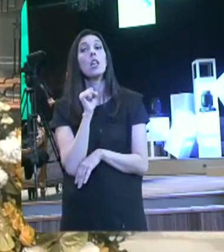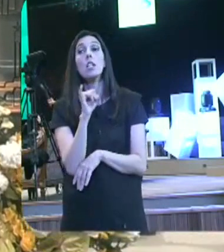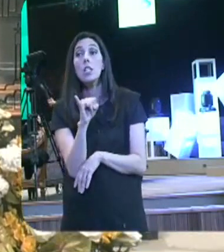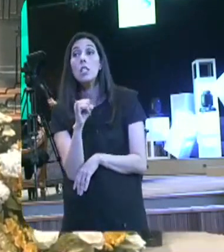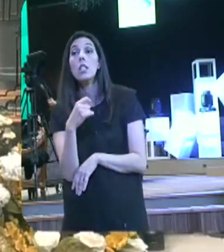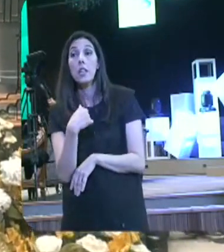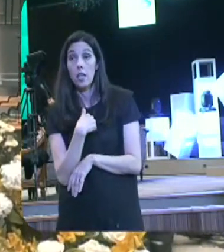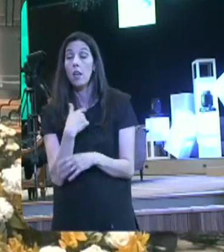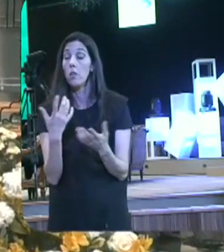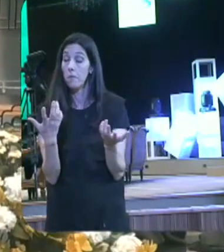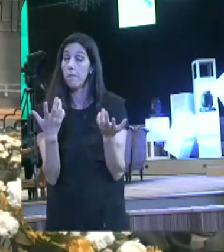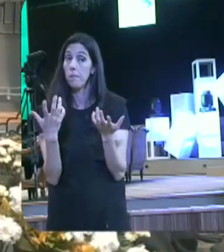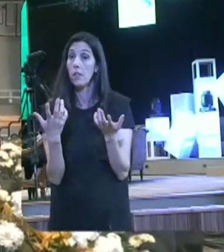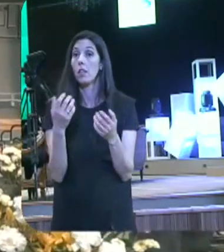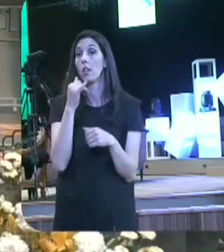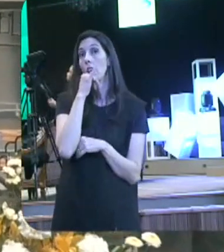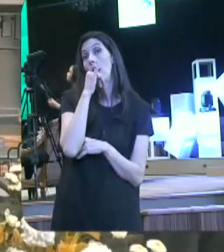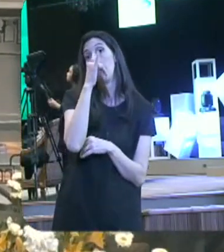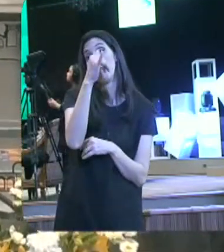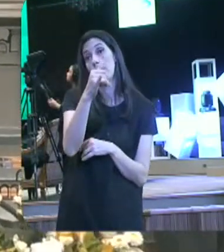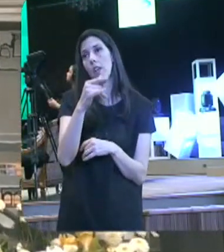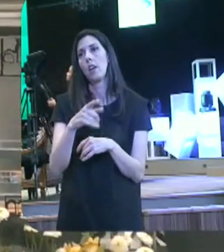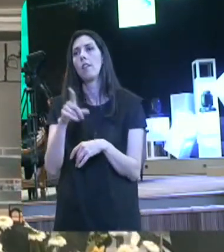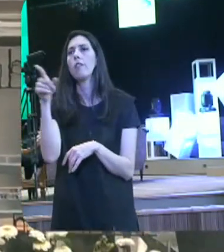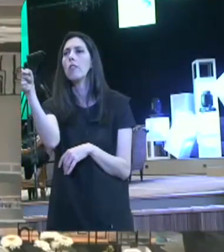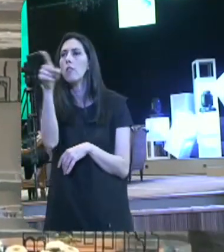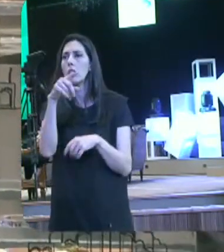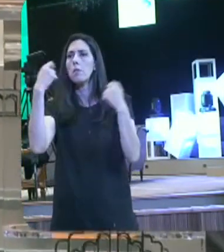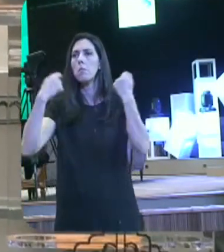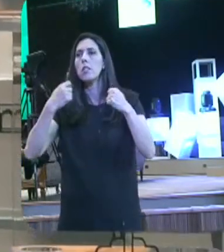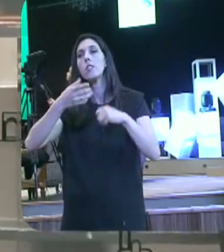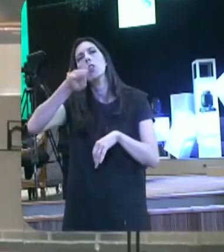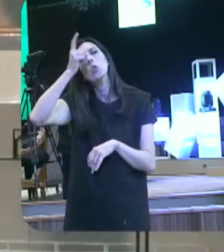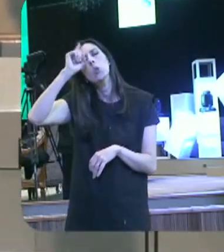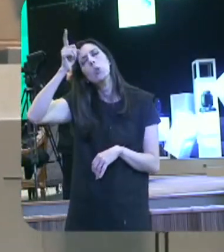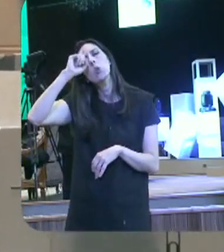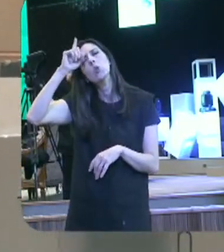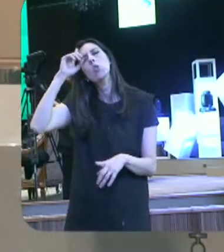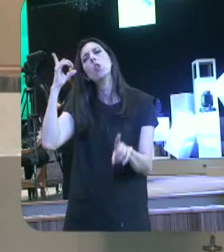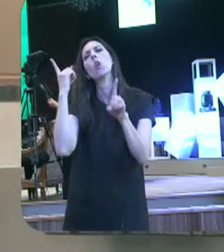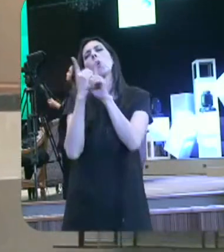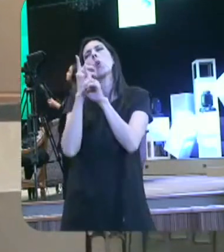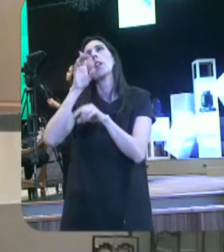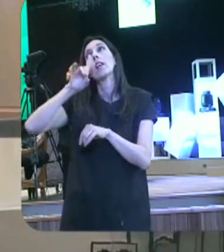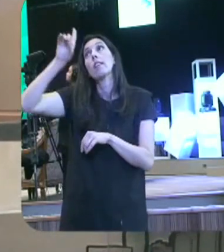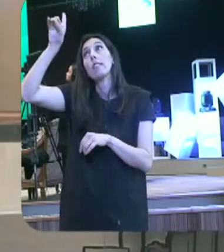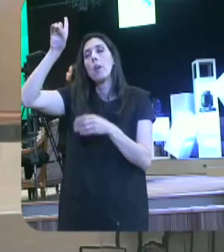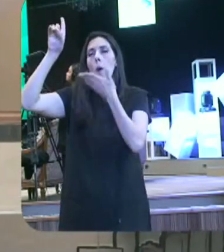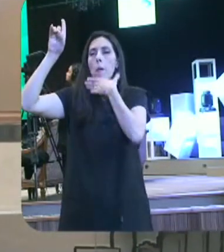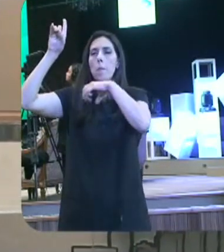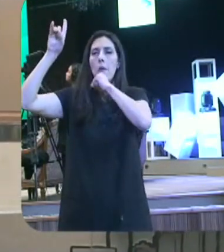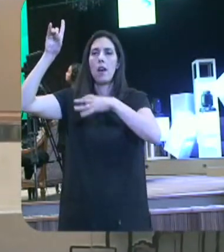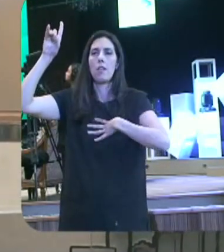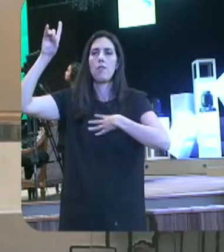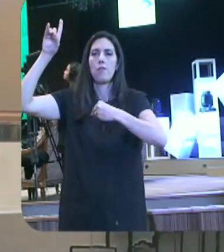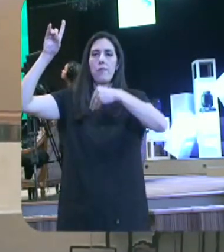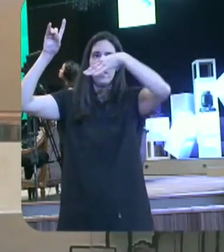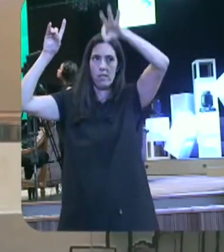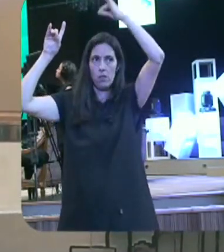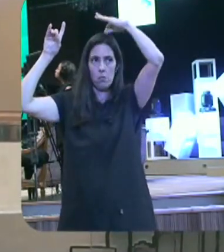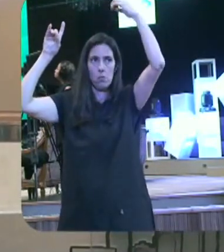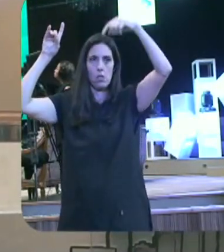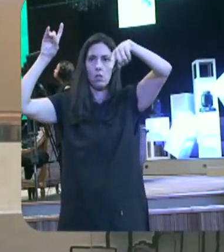para você, é a seguinte: marca um encontro com Deus Pai, Deus Filho e Deus Espírito Santo todo